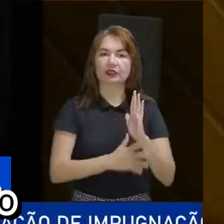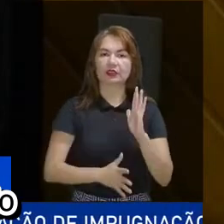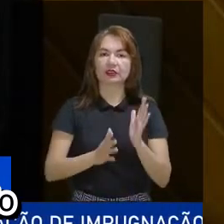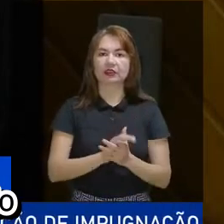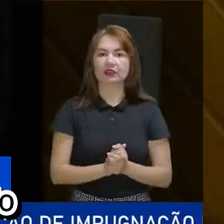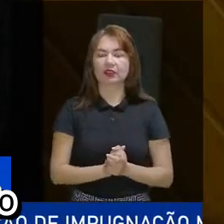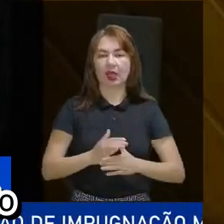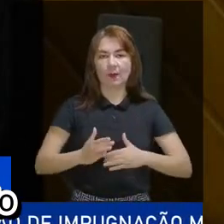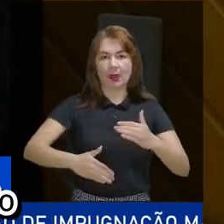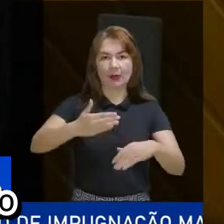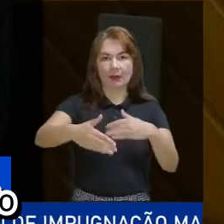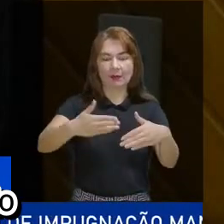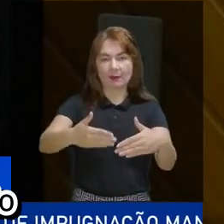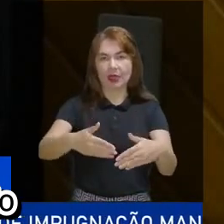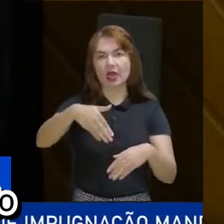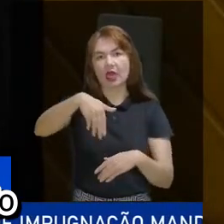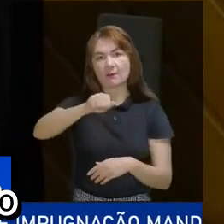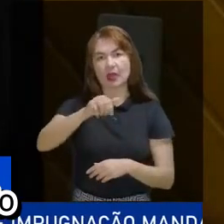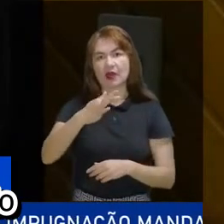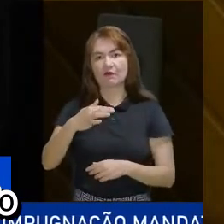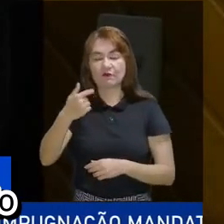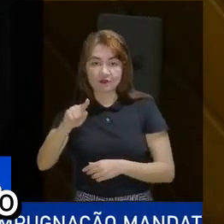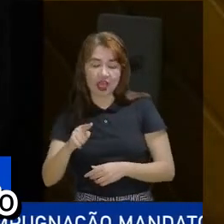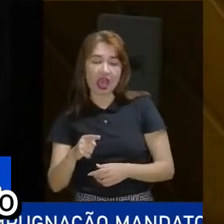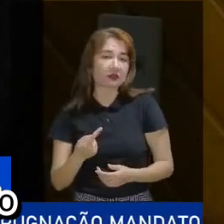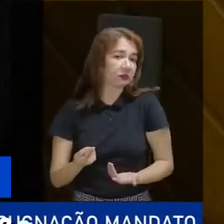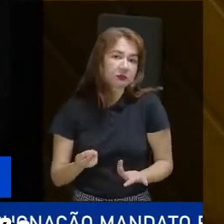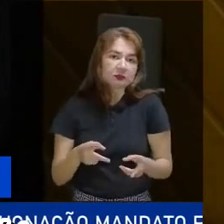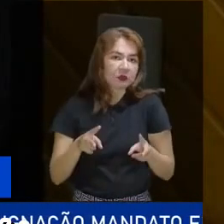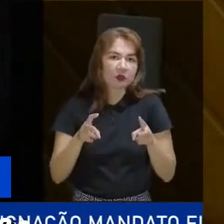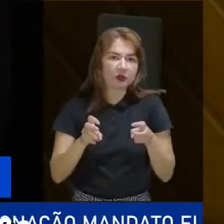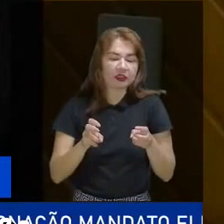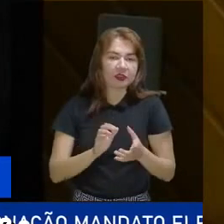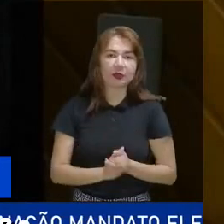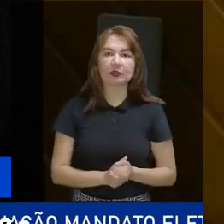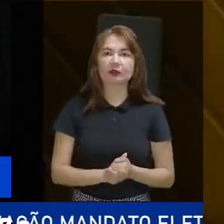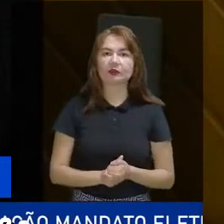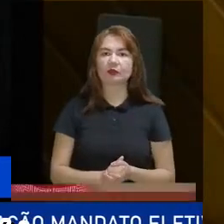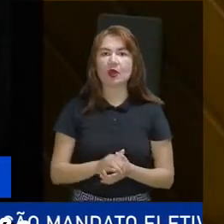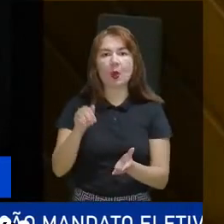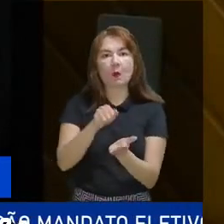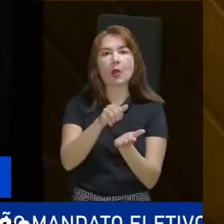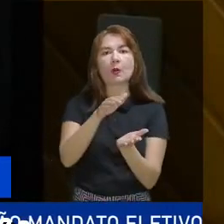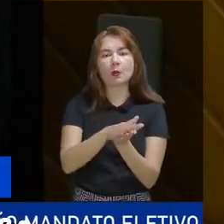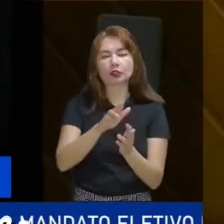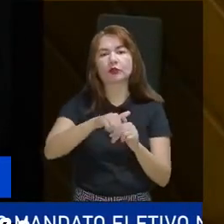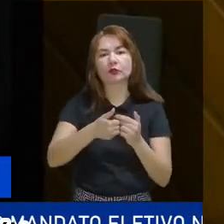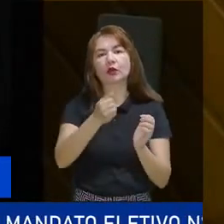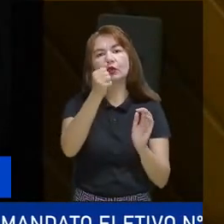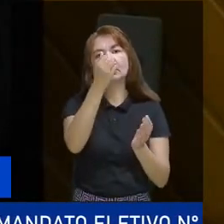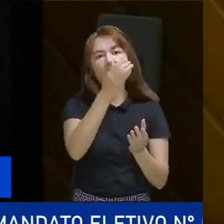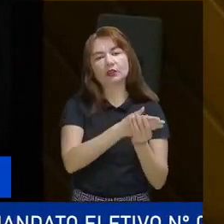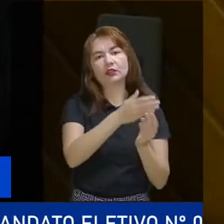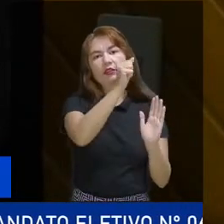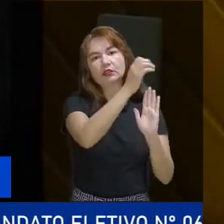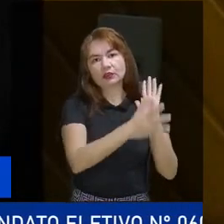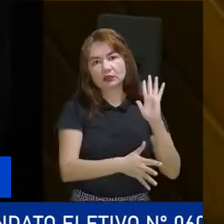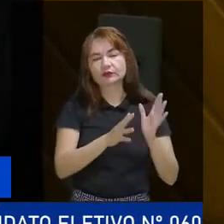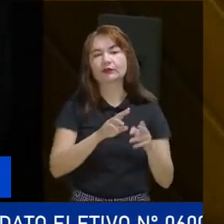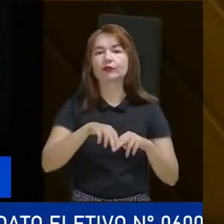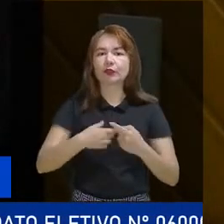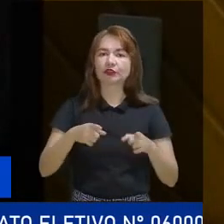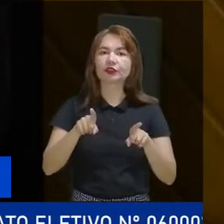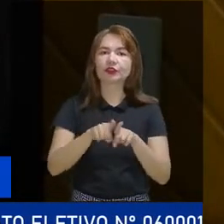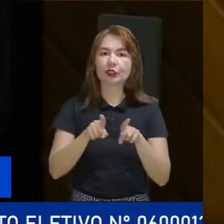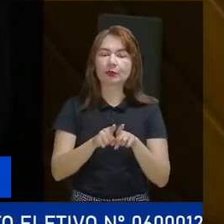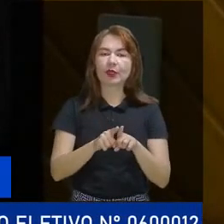caráter protelatório ou má-fé, razão pela qual não vejo razão para aplicação de multa por embargos protelatórios. Posto isso, em